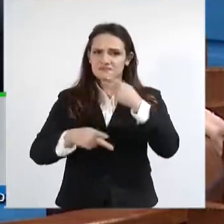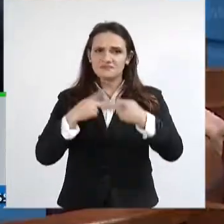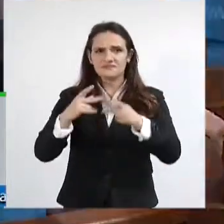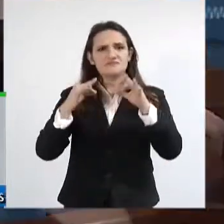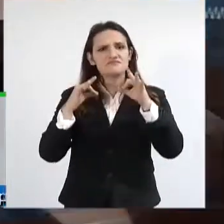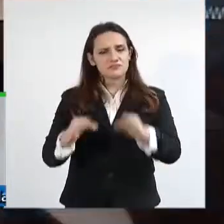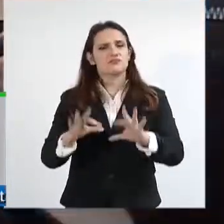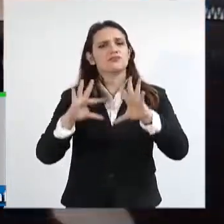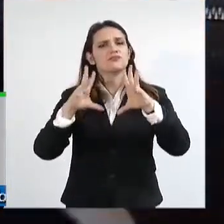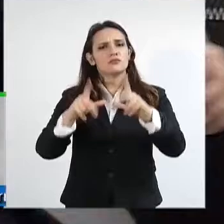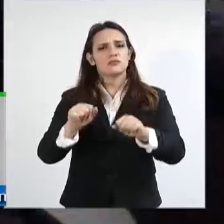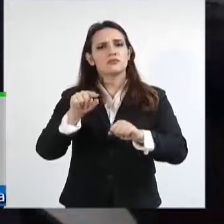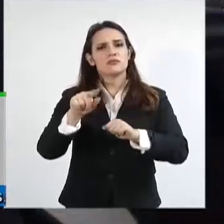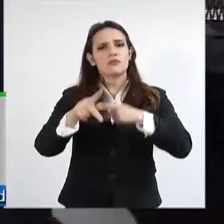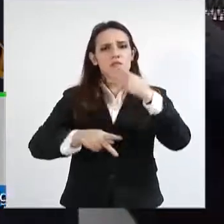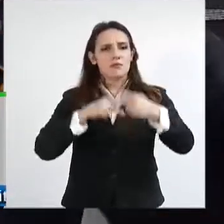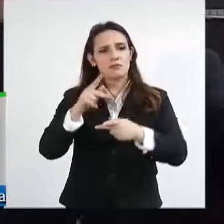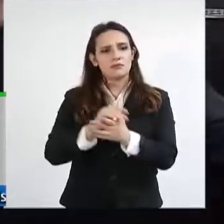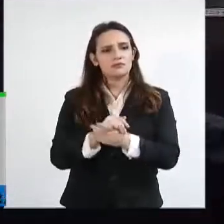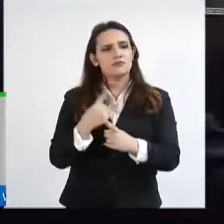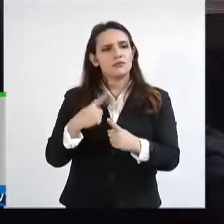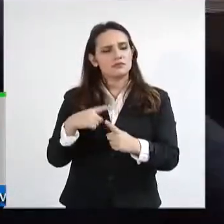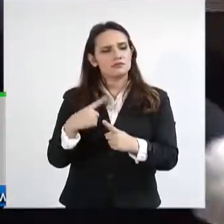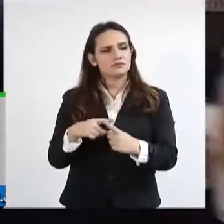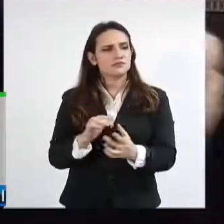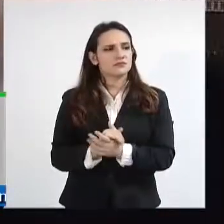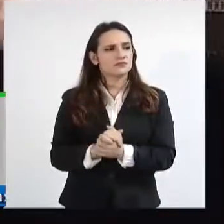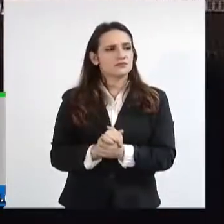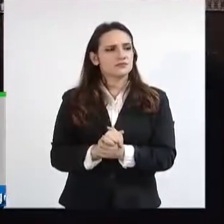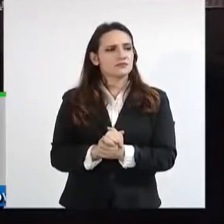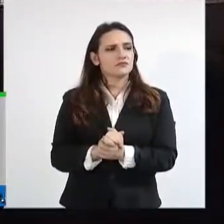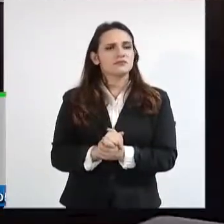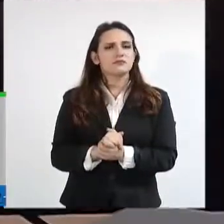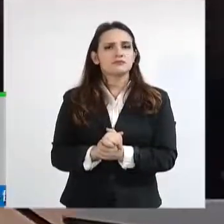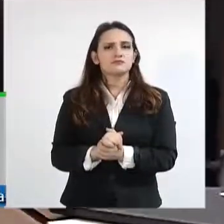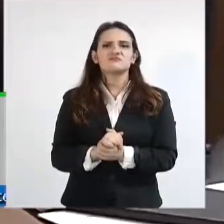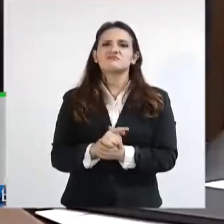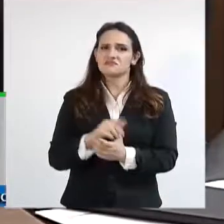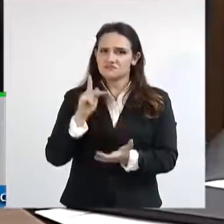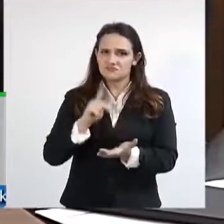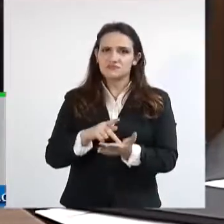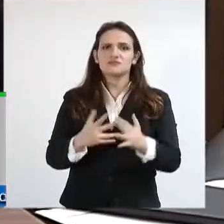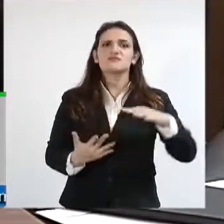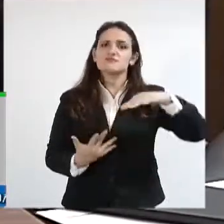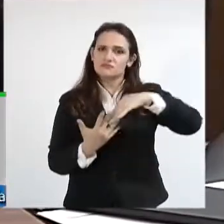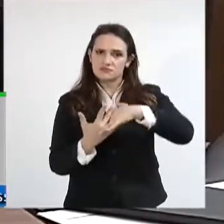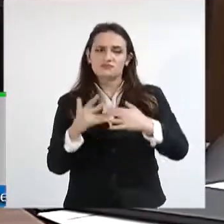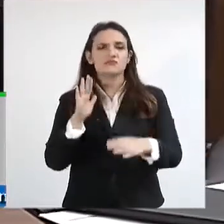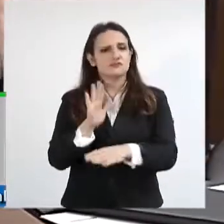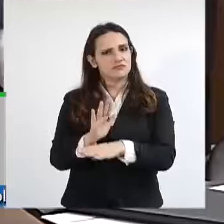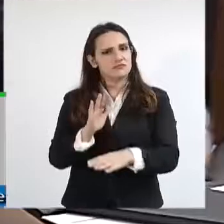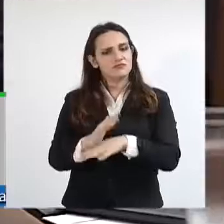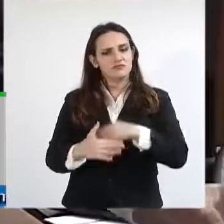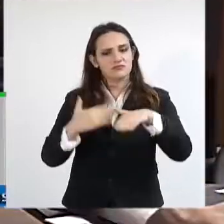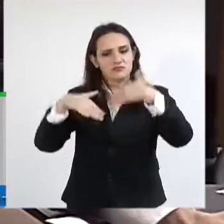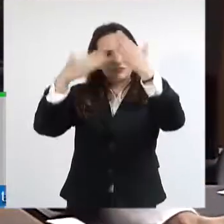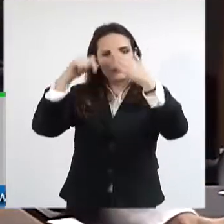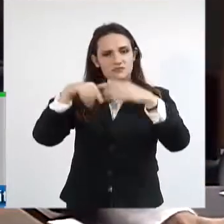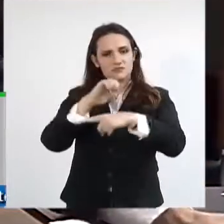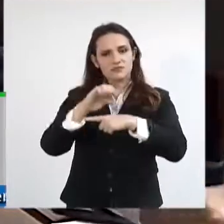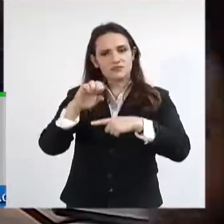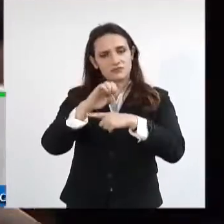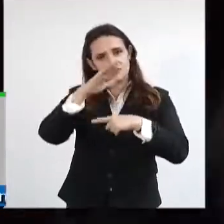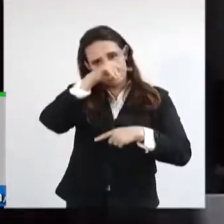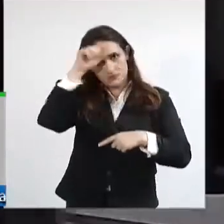e feliz na colocação em exaltar a contribuição da Universidade Federal aqui para o desenvolvimento do Mato Grosso